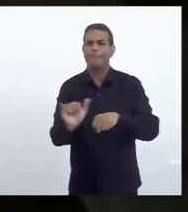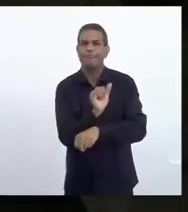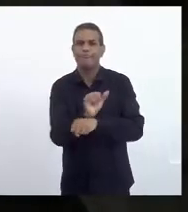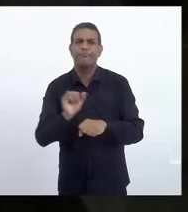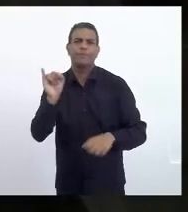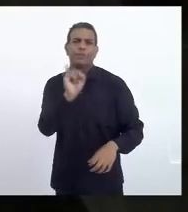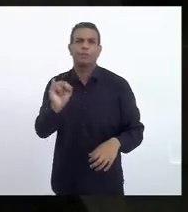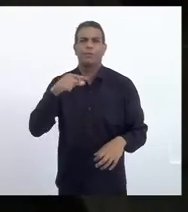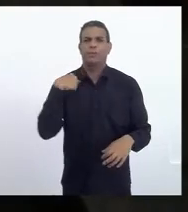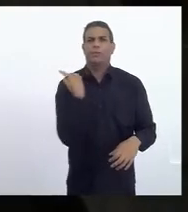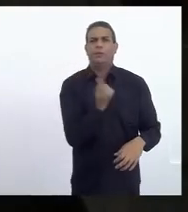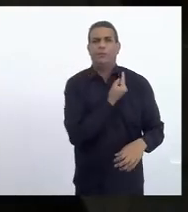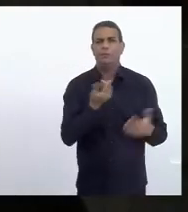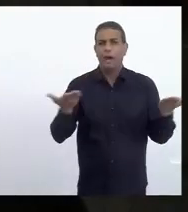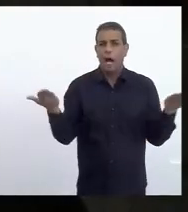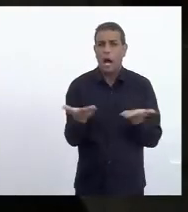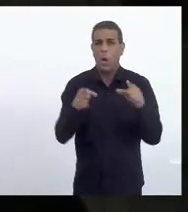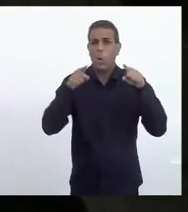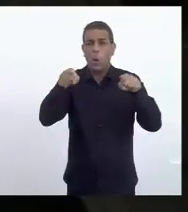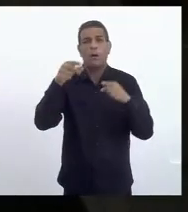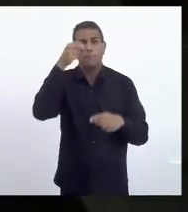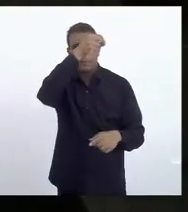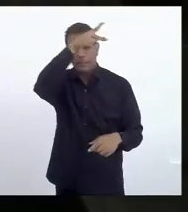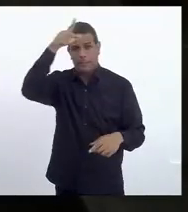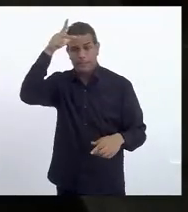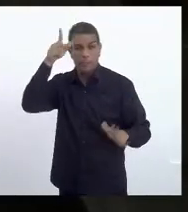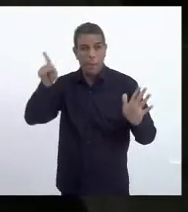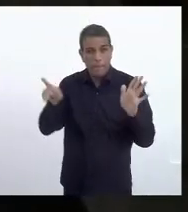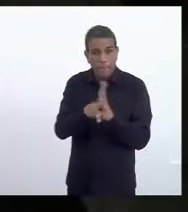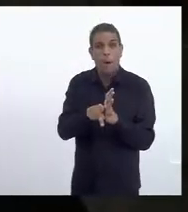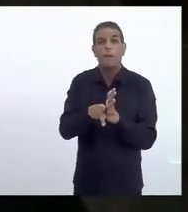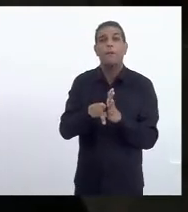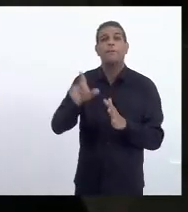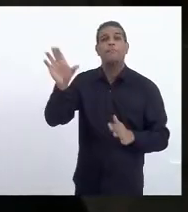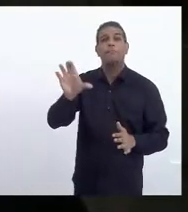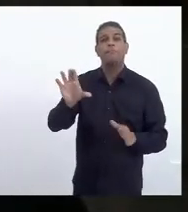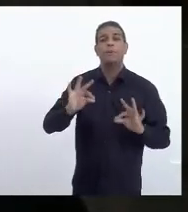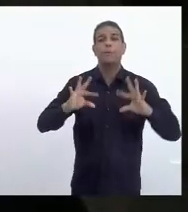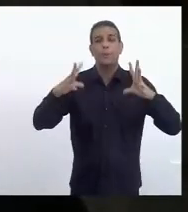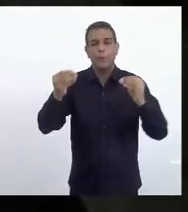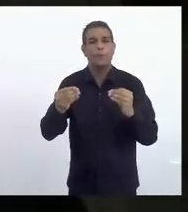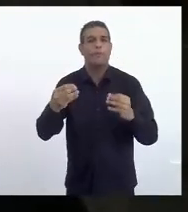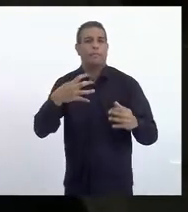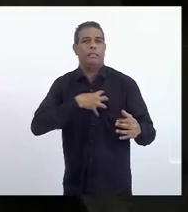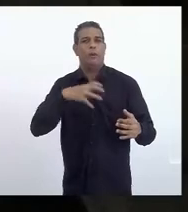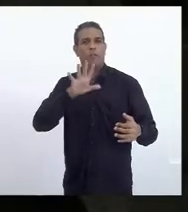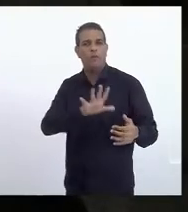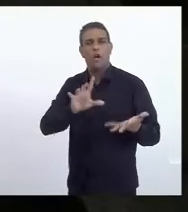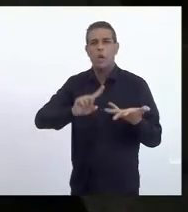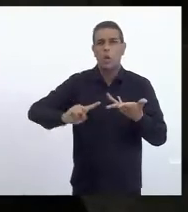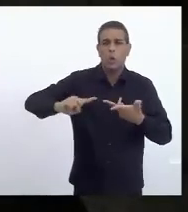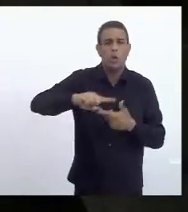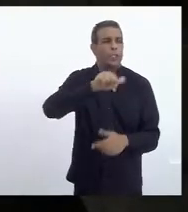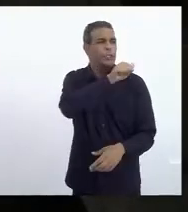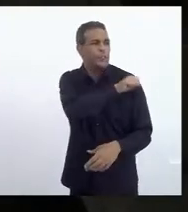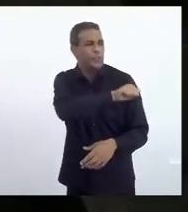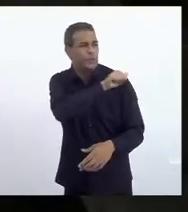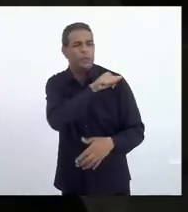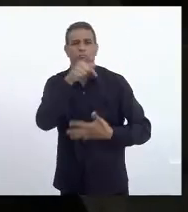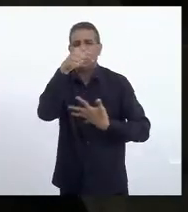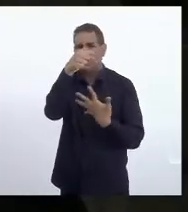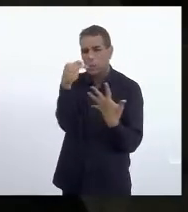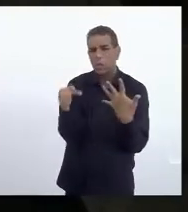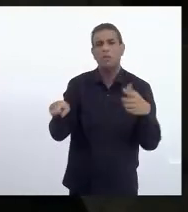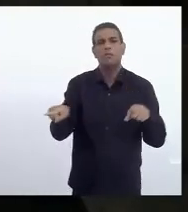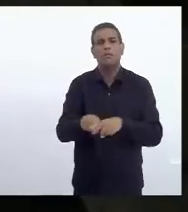muito importante ressaltar que o município de Niterói estão entre eles ressaltar é 500 e município Salvador está entre eles Rio de Janeiro está entre eles